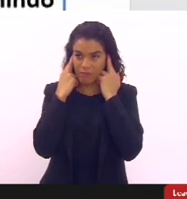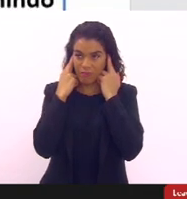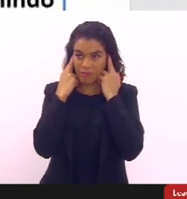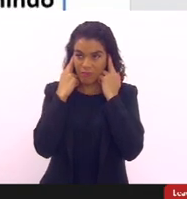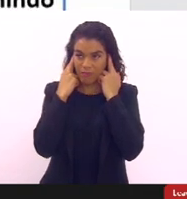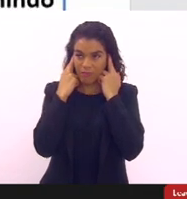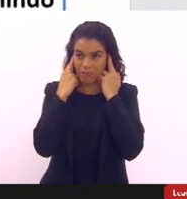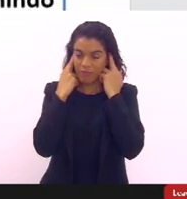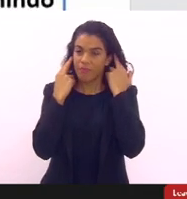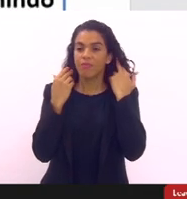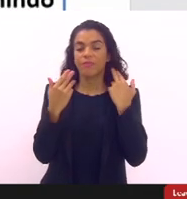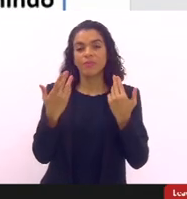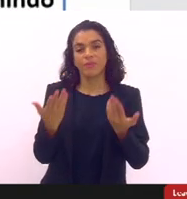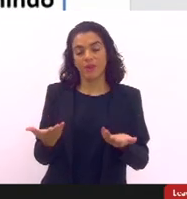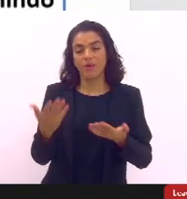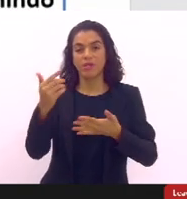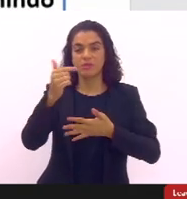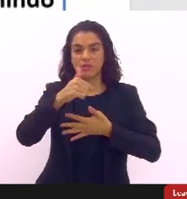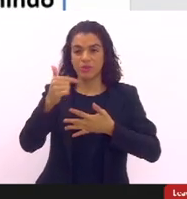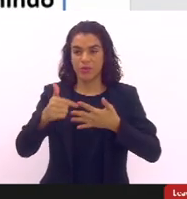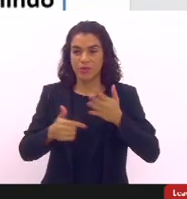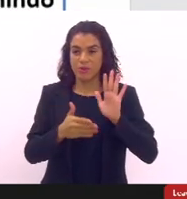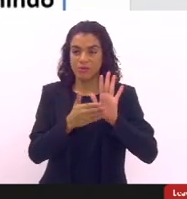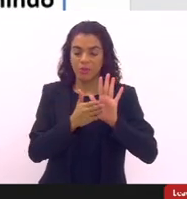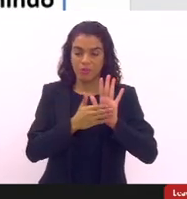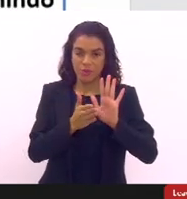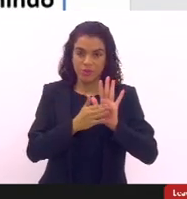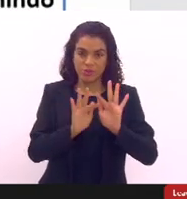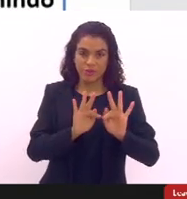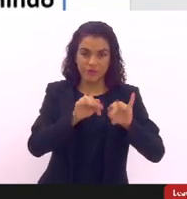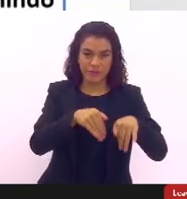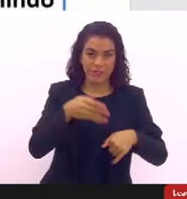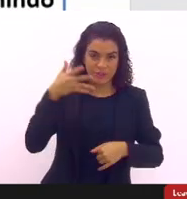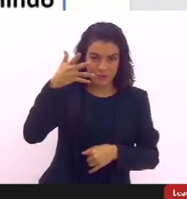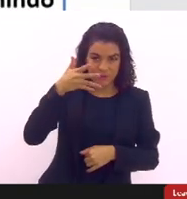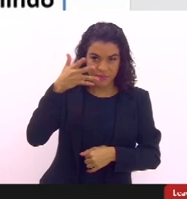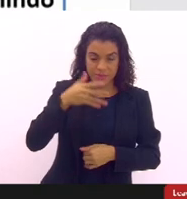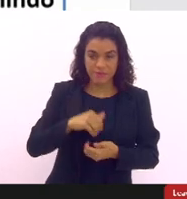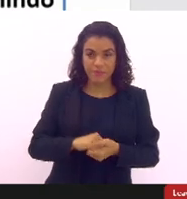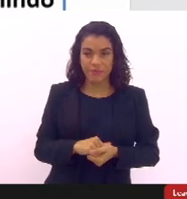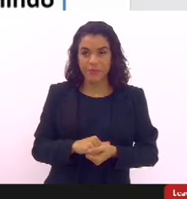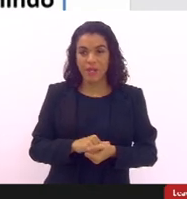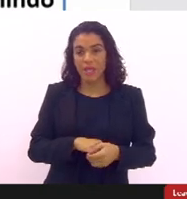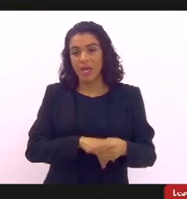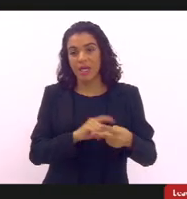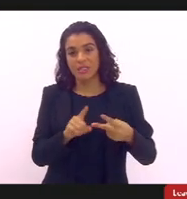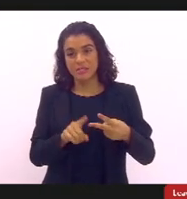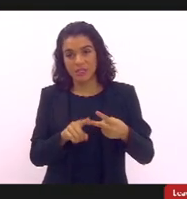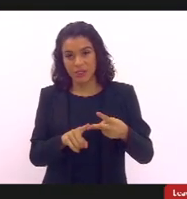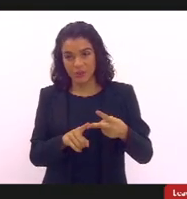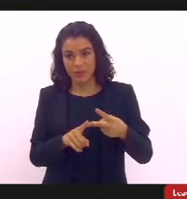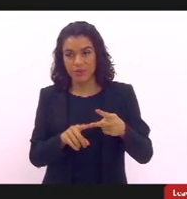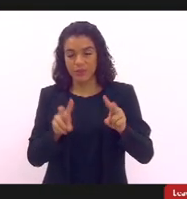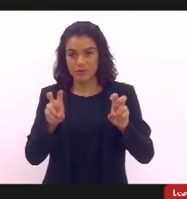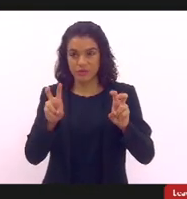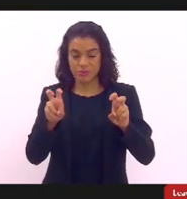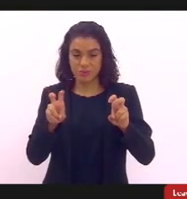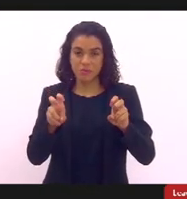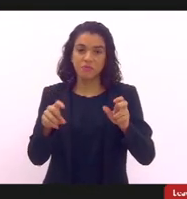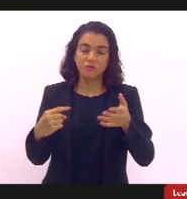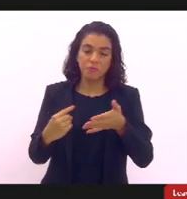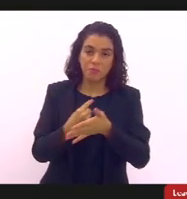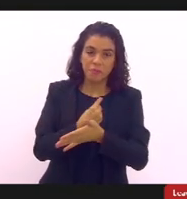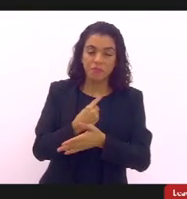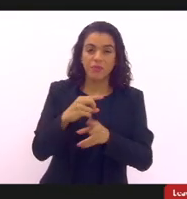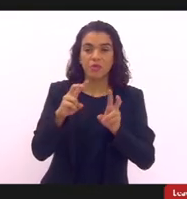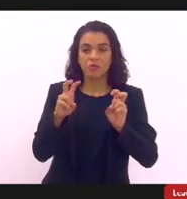da saúde. Então, essa é uma das propostas que a gente vai finalizar a nossa apresentação. A segunda parte, a segunda questão que foi colocada, foi